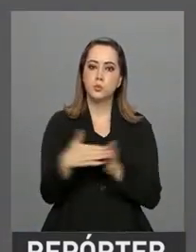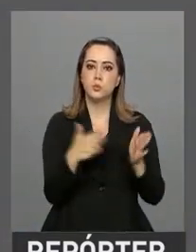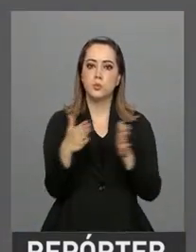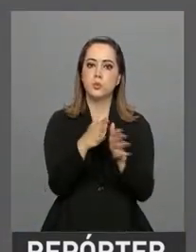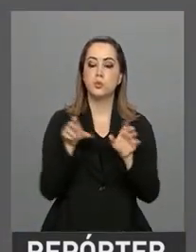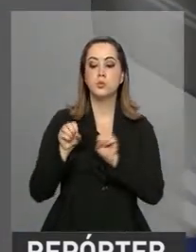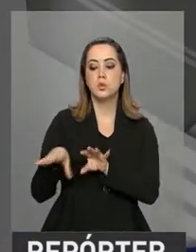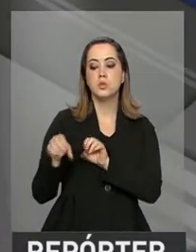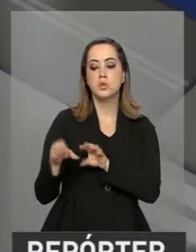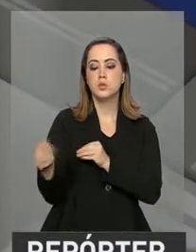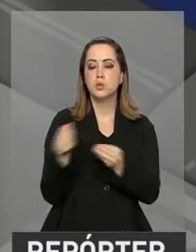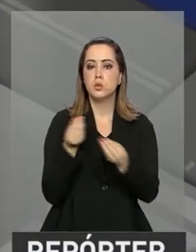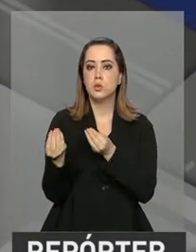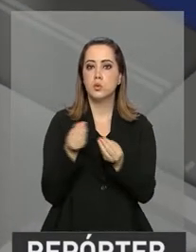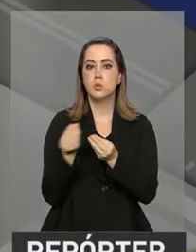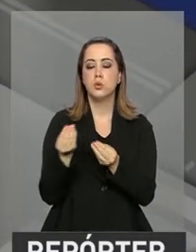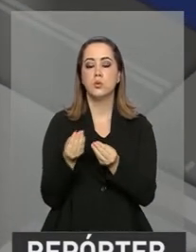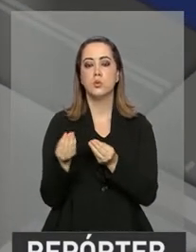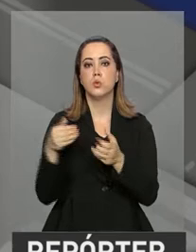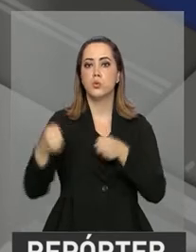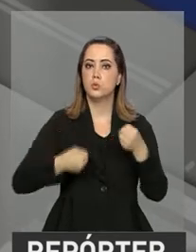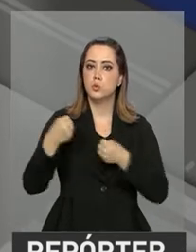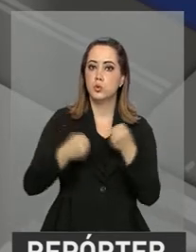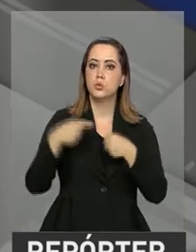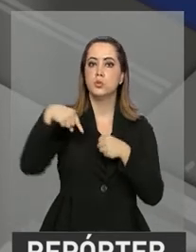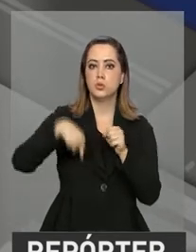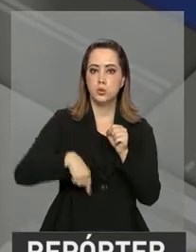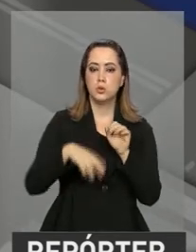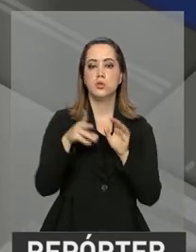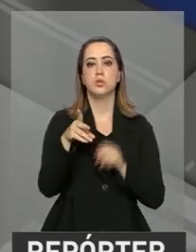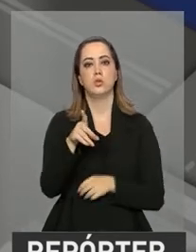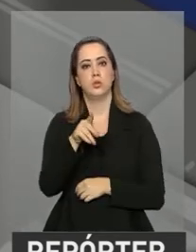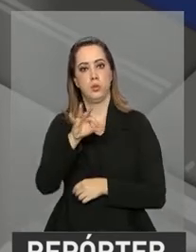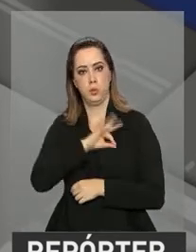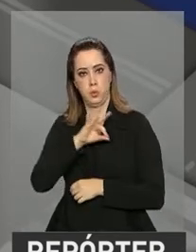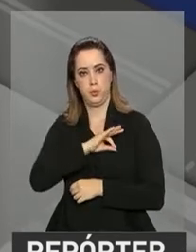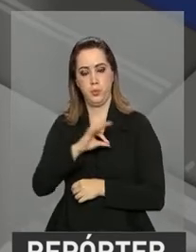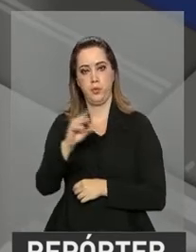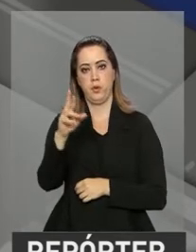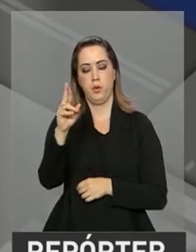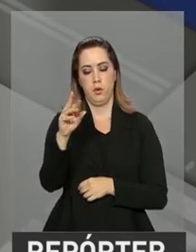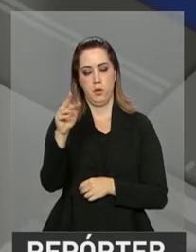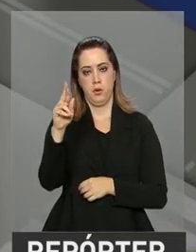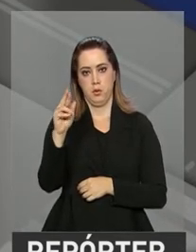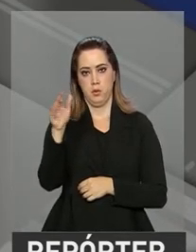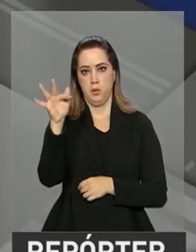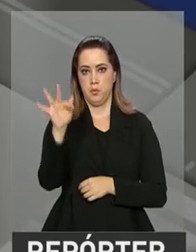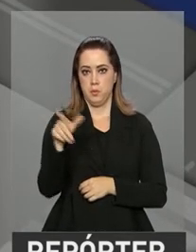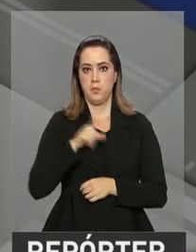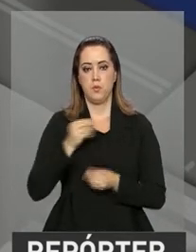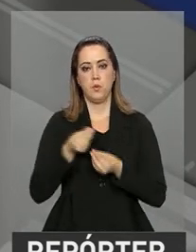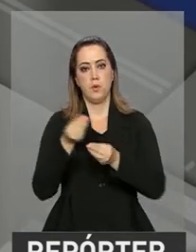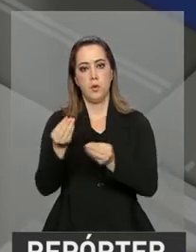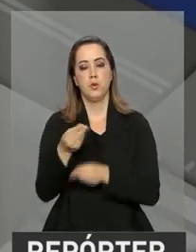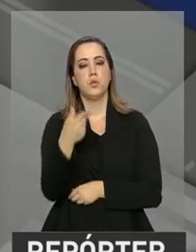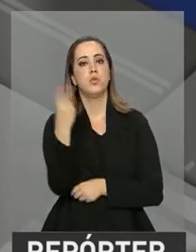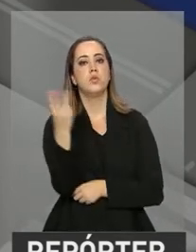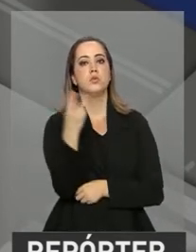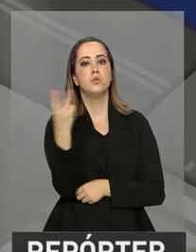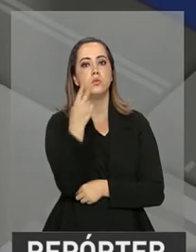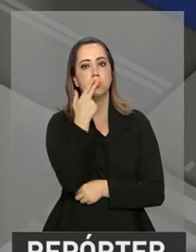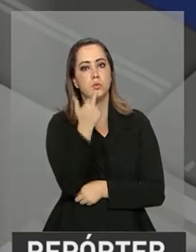orientar os motoristas de outros países a polícia rodoviária federal lançou uma cartilha disponível em três idiomas português inglês e